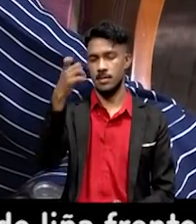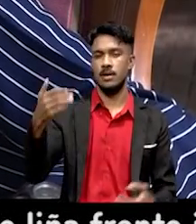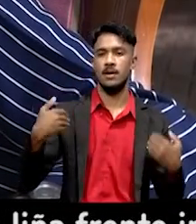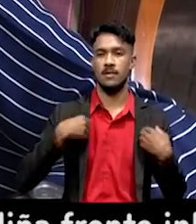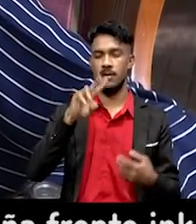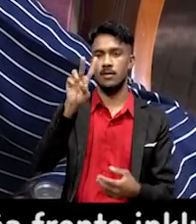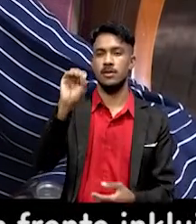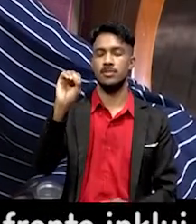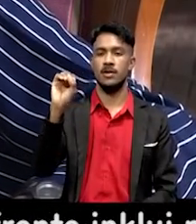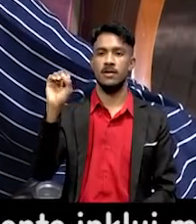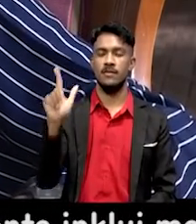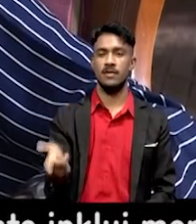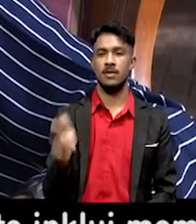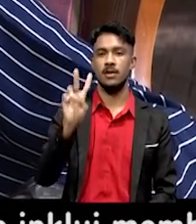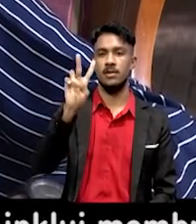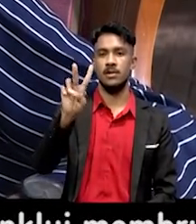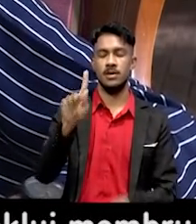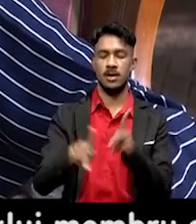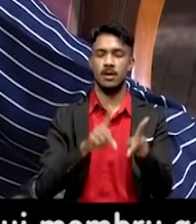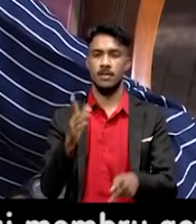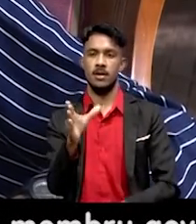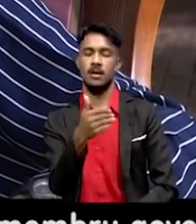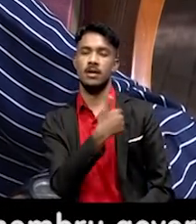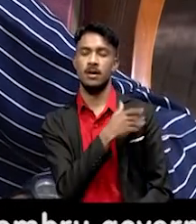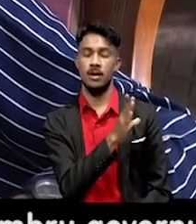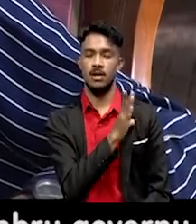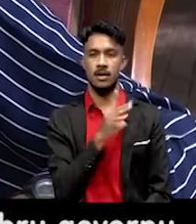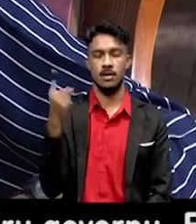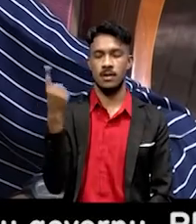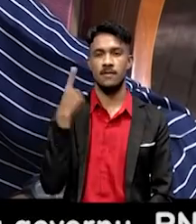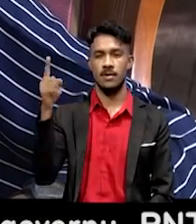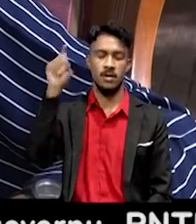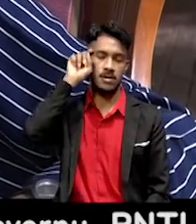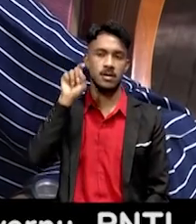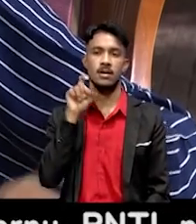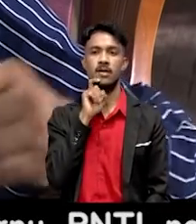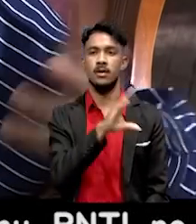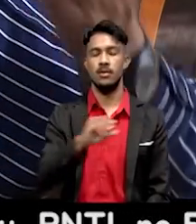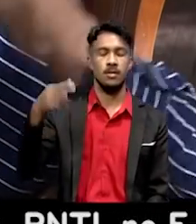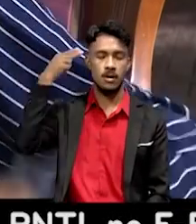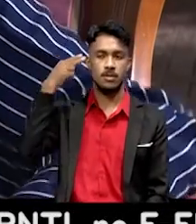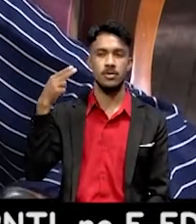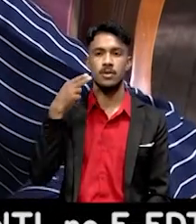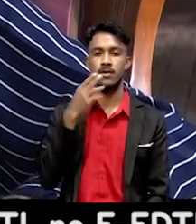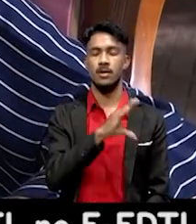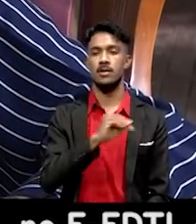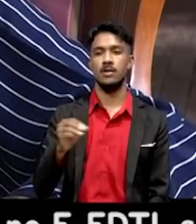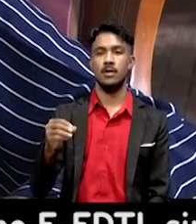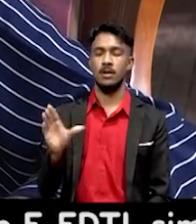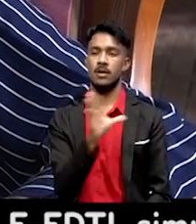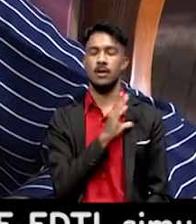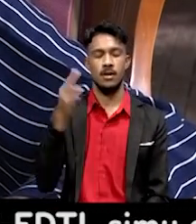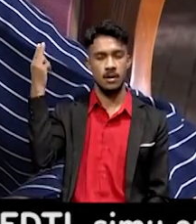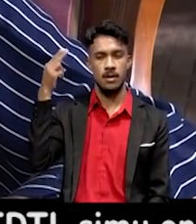2022. Povo, Reina Fatem, Xanana Guzmão, Reina Fatem, Ramos Horta, Reina Fatem, Maria